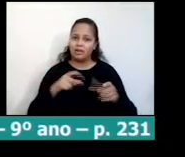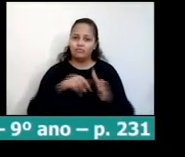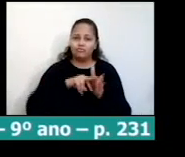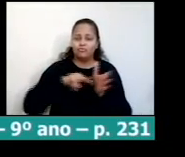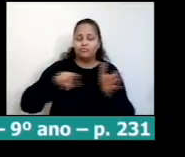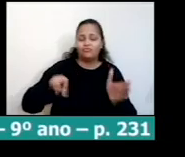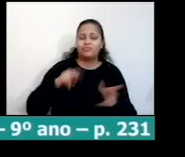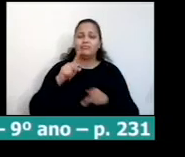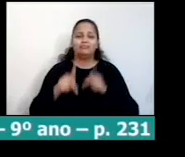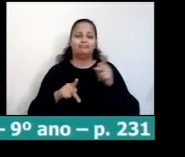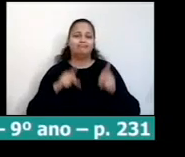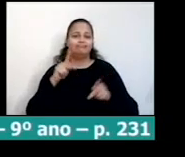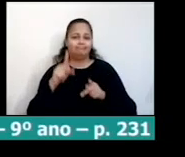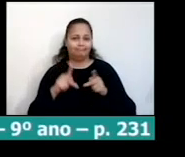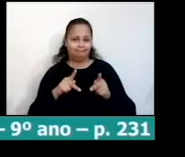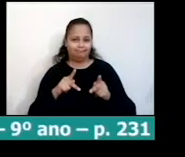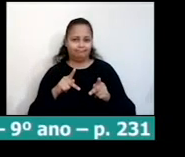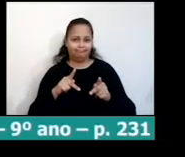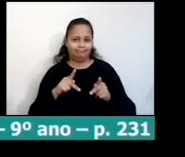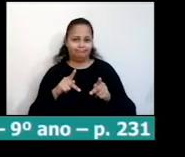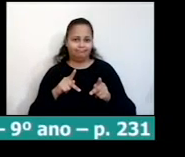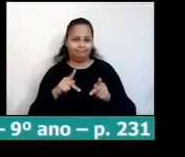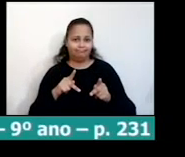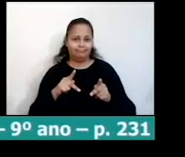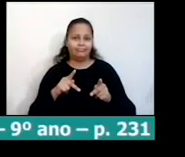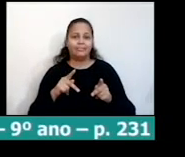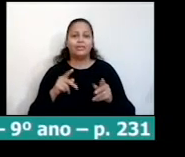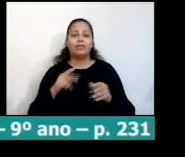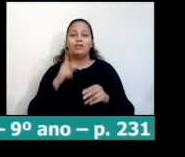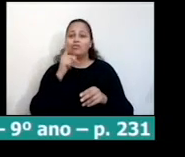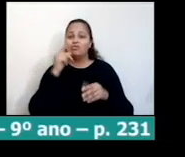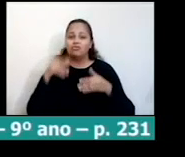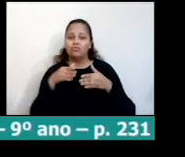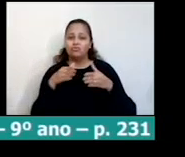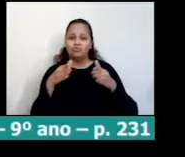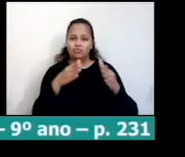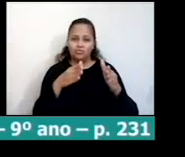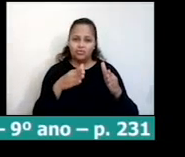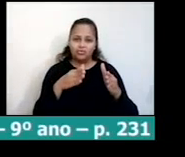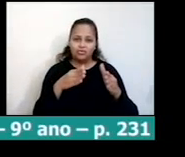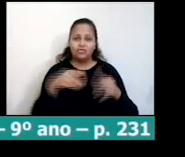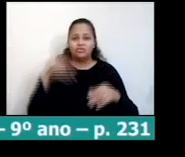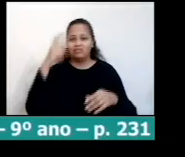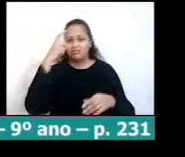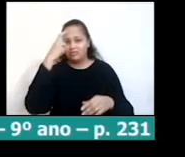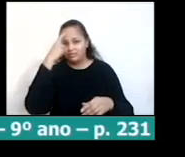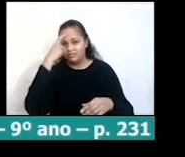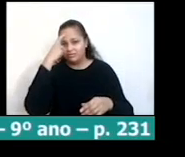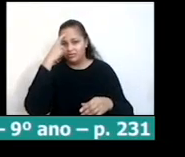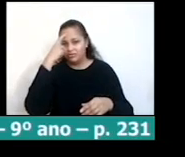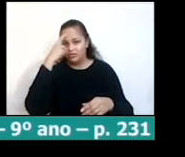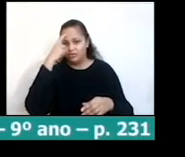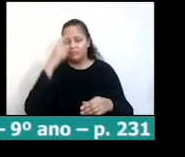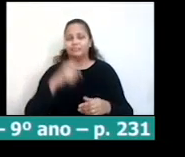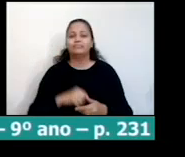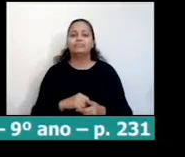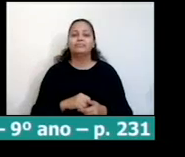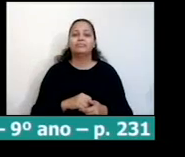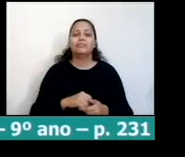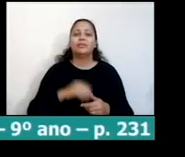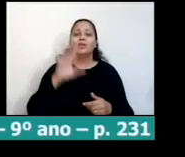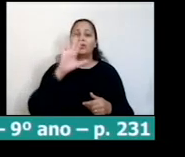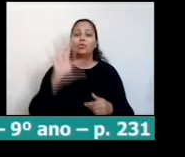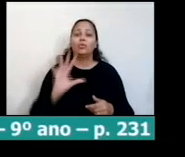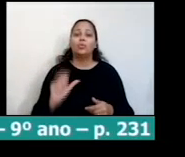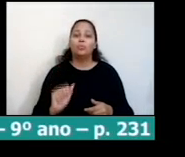uma alta densidade demográfica, como é o caso dos vales dos rios Gange, na Índia, e amarelo e azul na China.